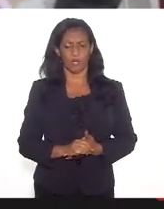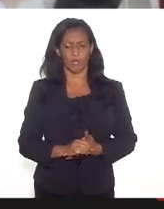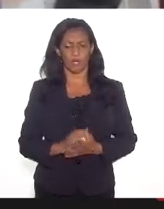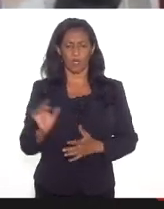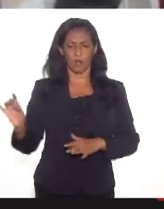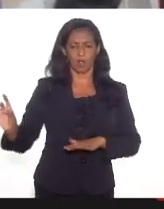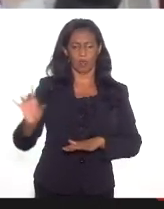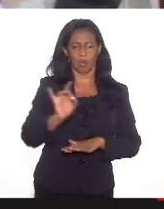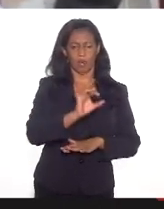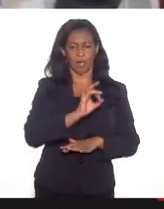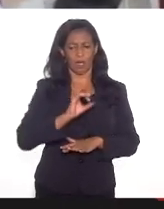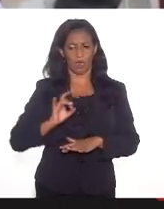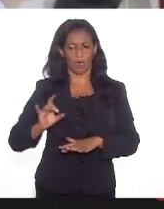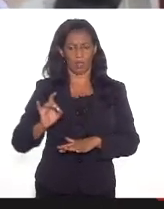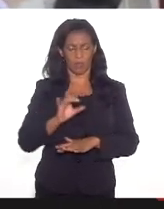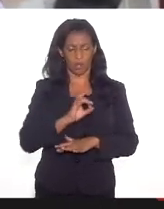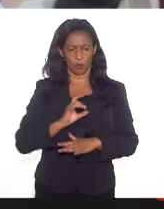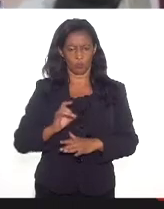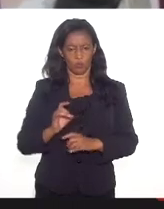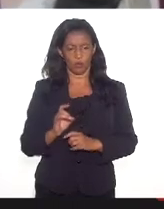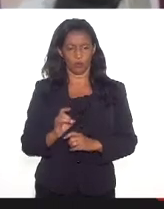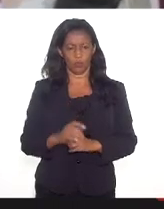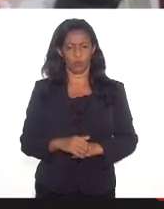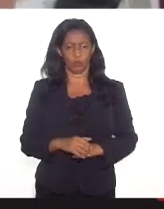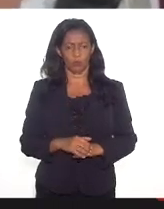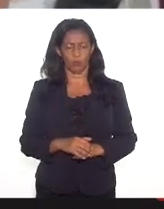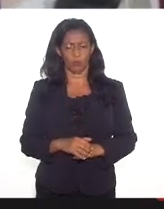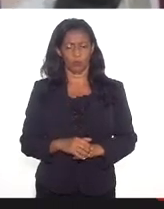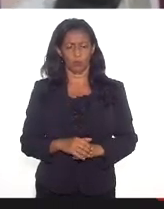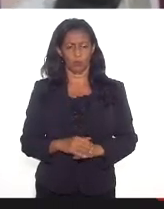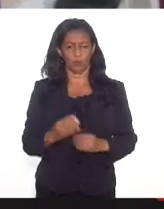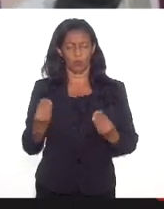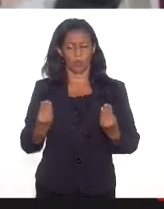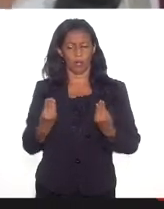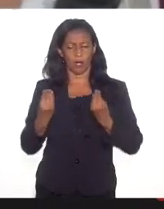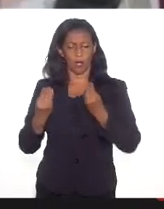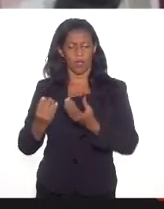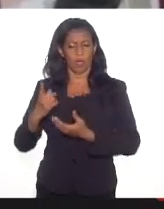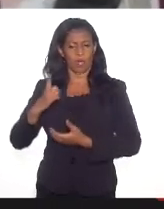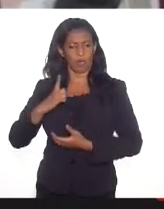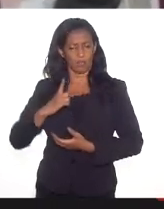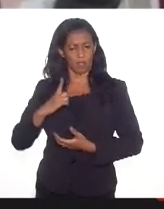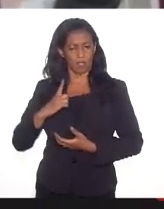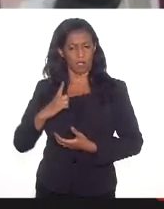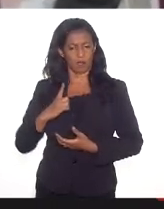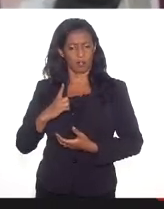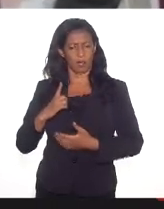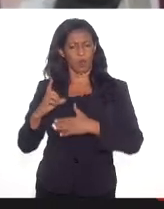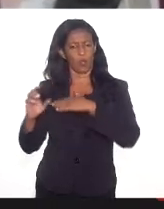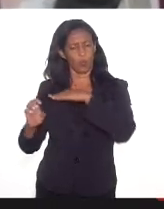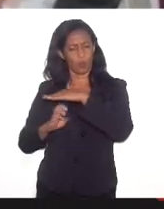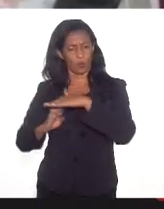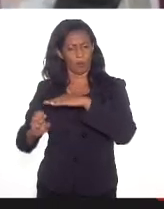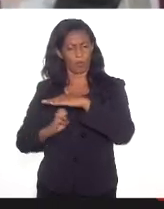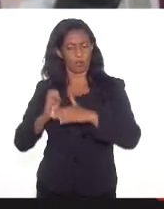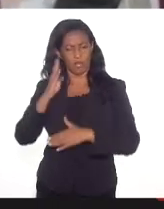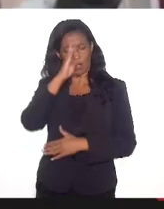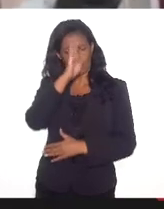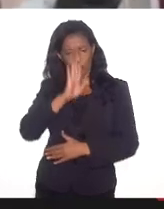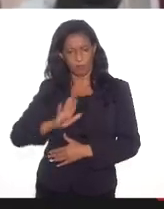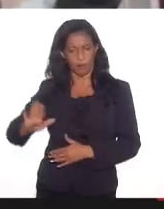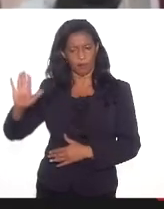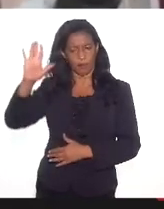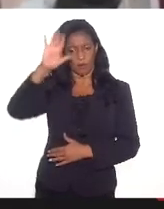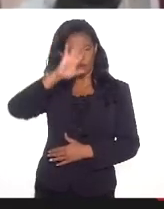a ninguém será negada mas como assim até o mais bem suscetido empresário brasileiro ao